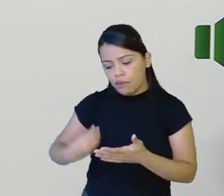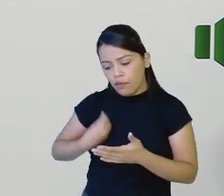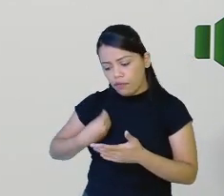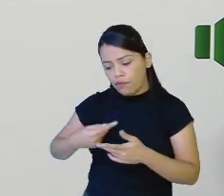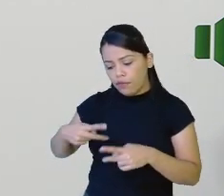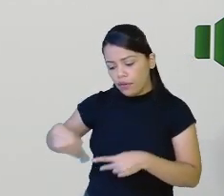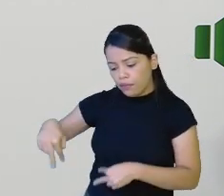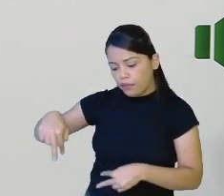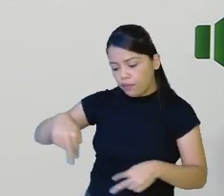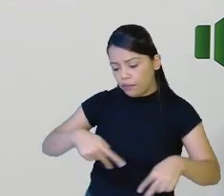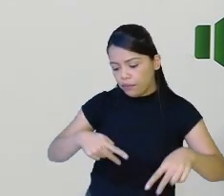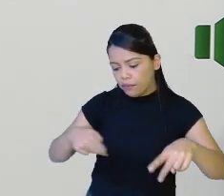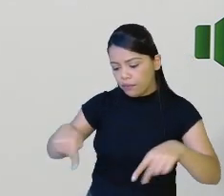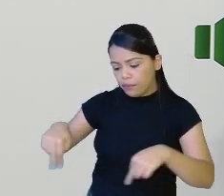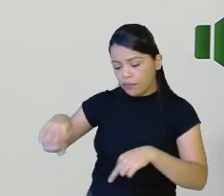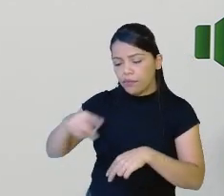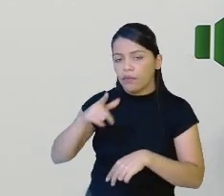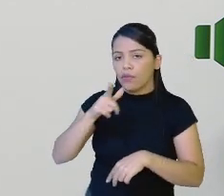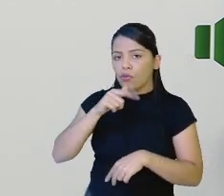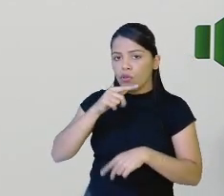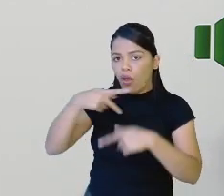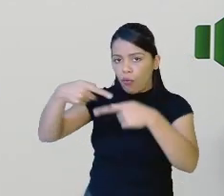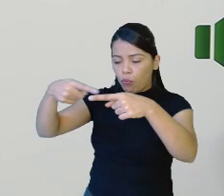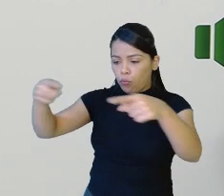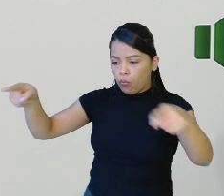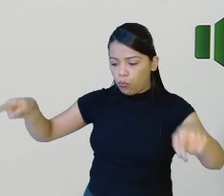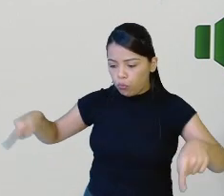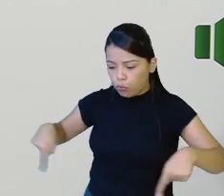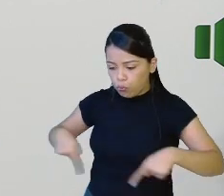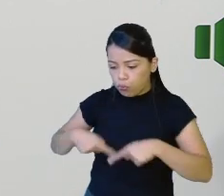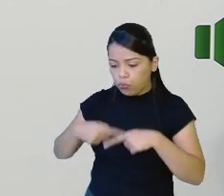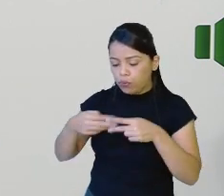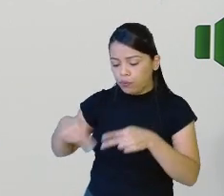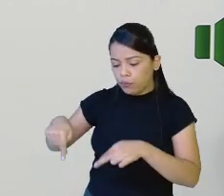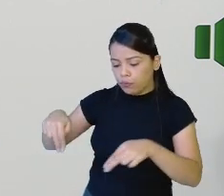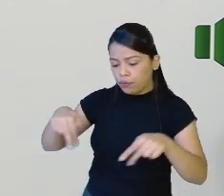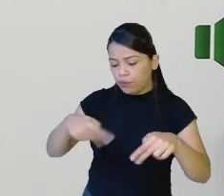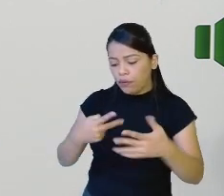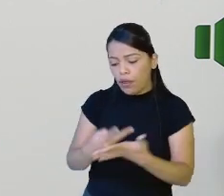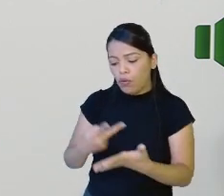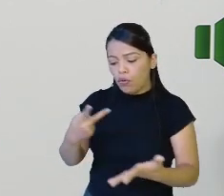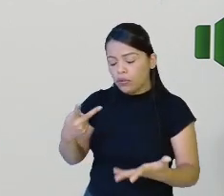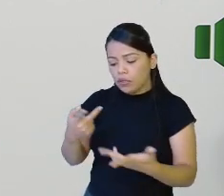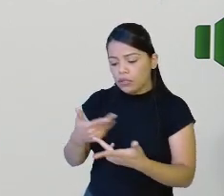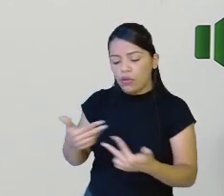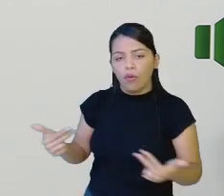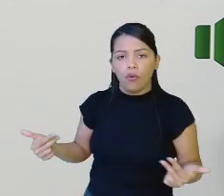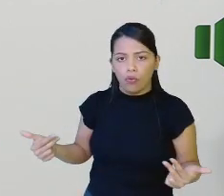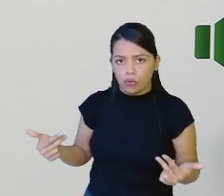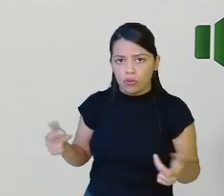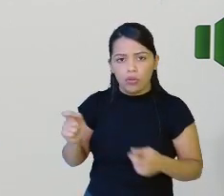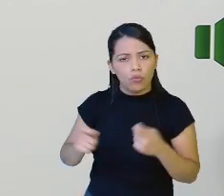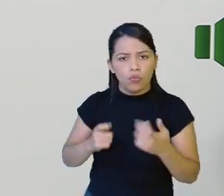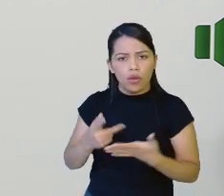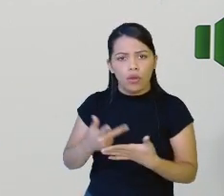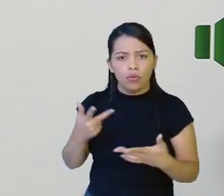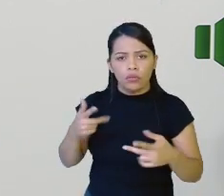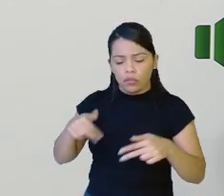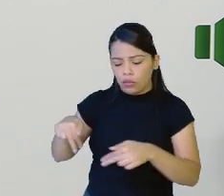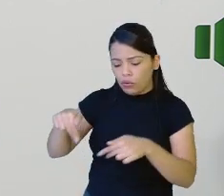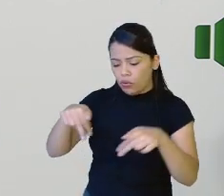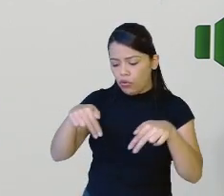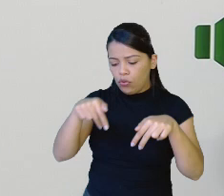vivia. Então, aqueles meninos foram brincar de patins e aconteceu algo. O que aconteceu? Um